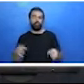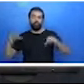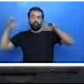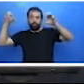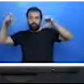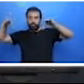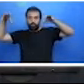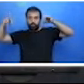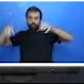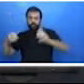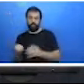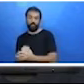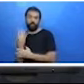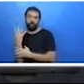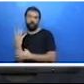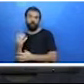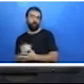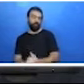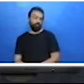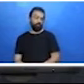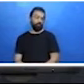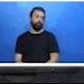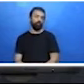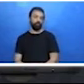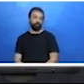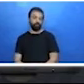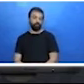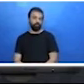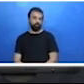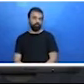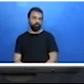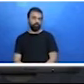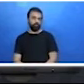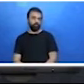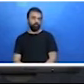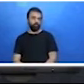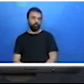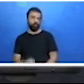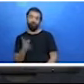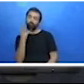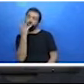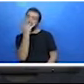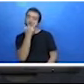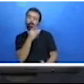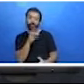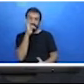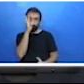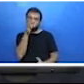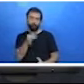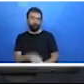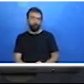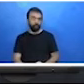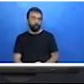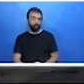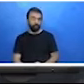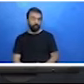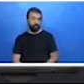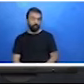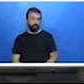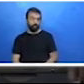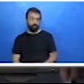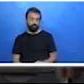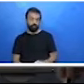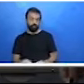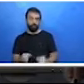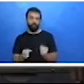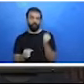famoso, né? Luiz Gonzaga, que ele fala sobre isso, né? Olha que bonita que é a flor. Mas vocês perceberam quantos